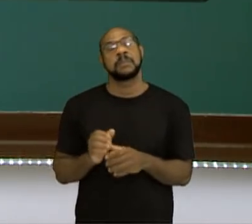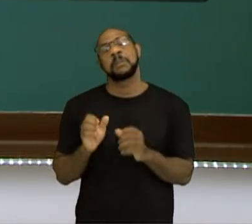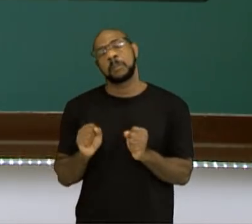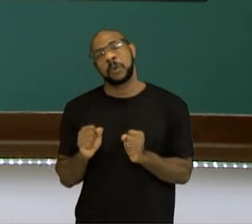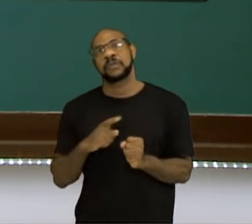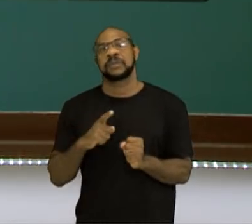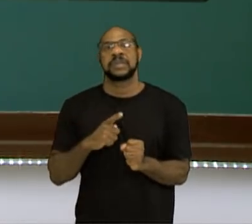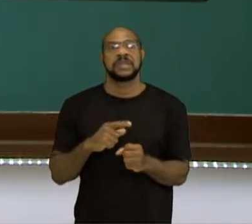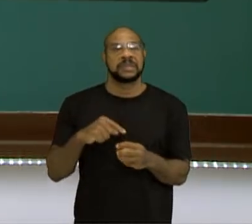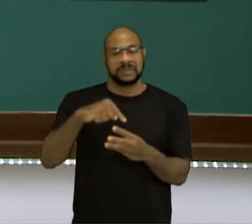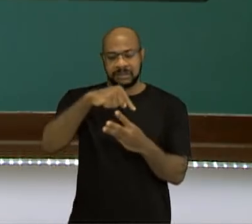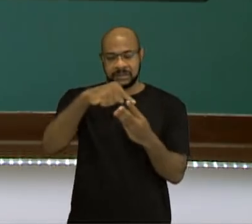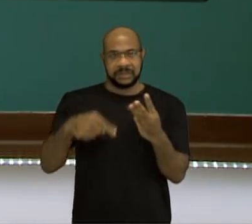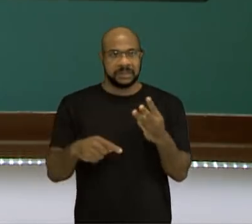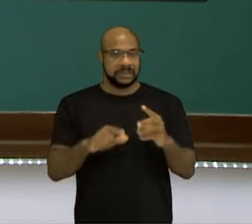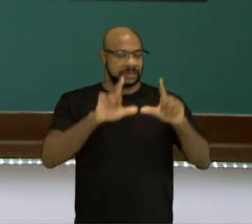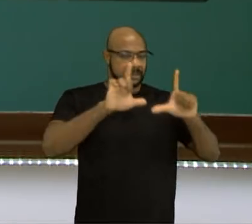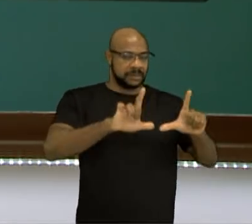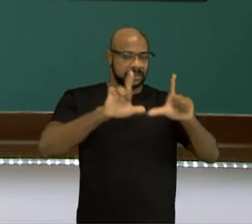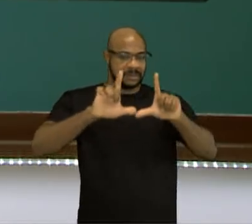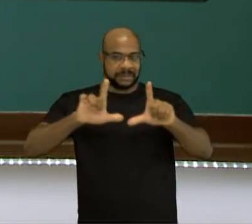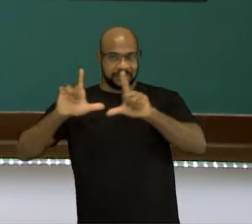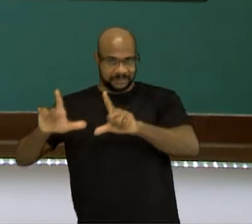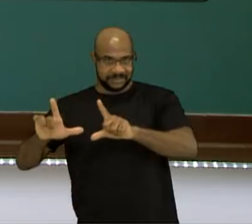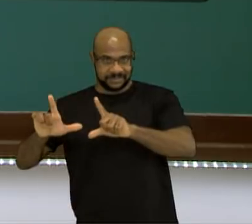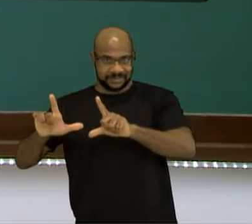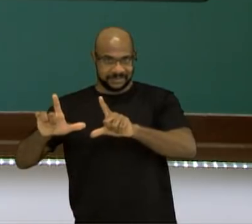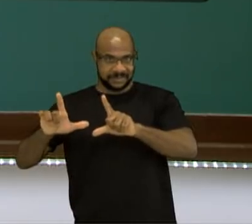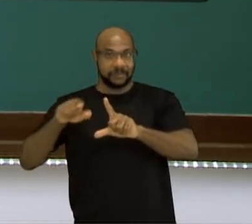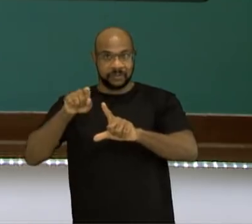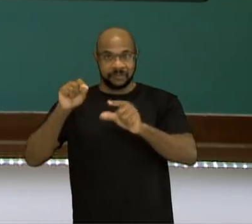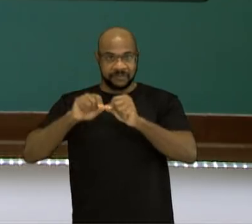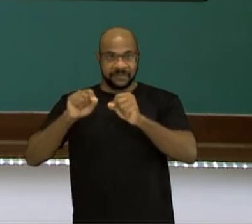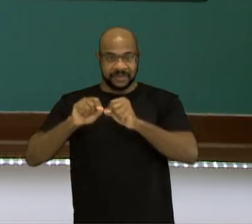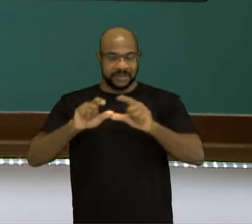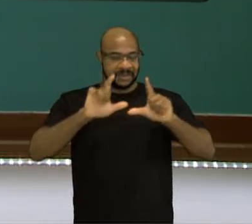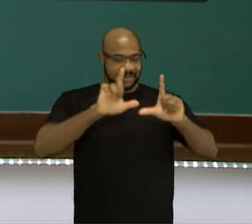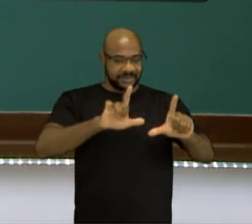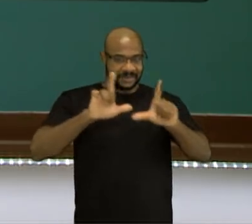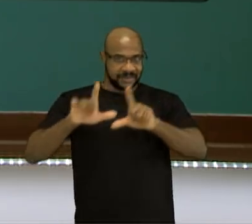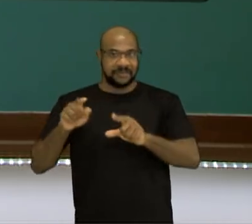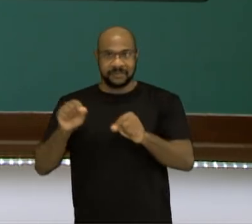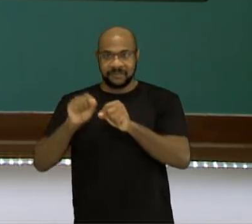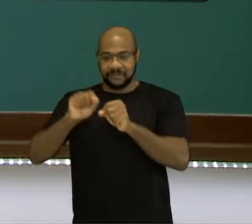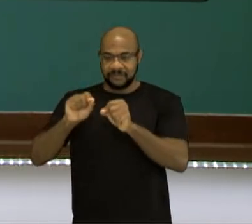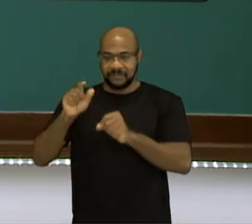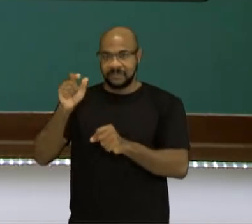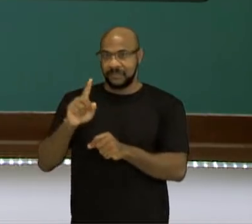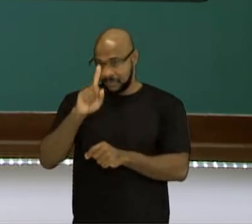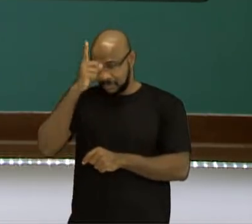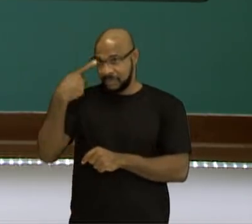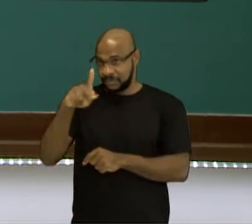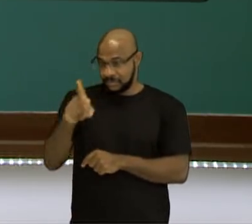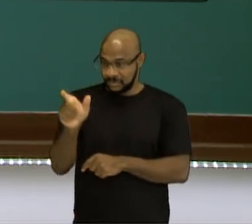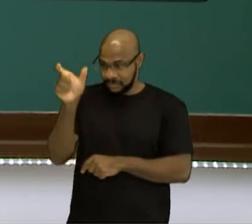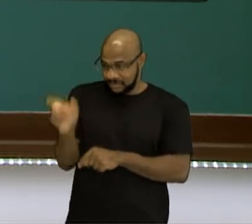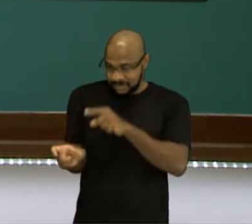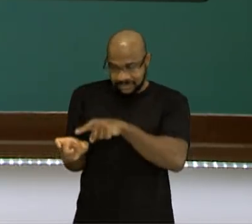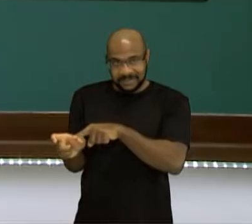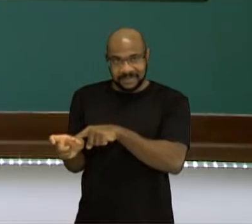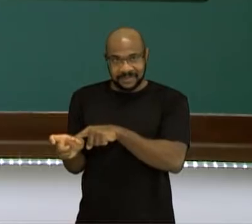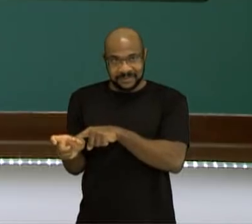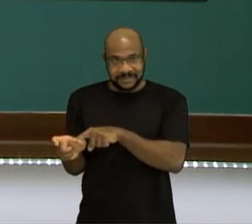digamos, três quadros, né? Então, você vai criar um personagem e no